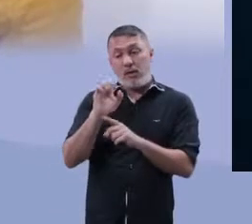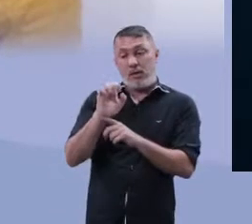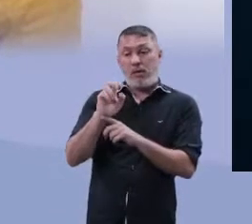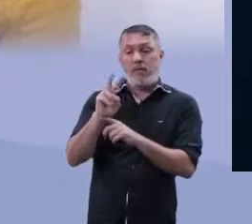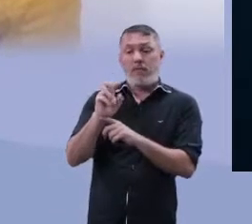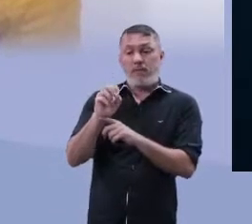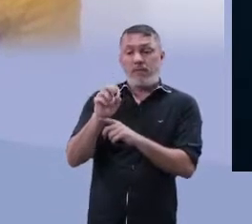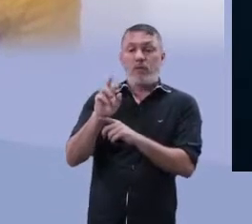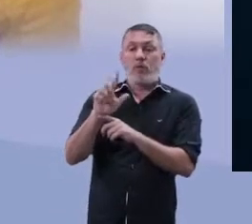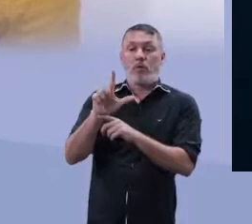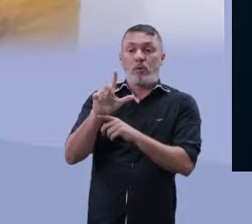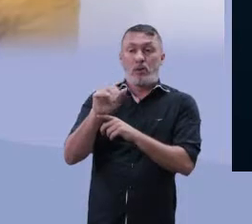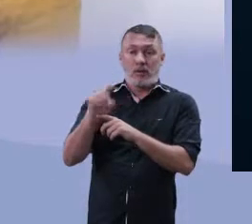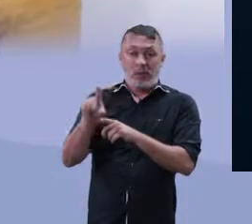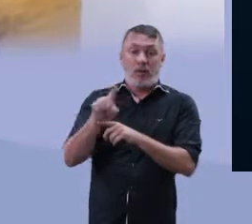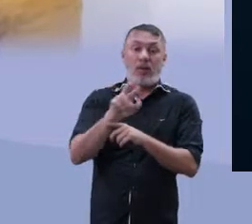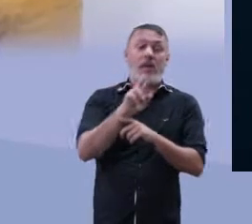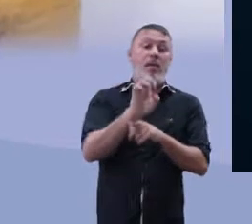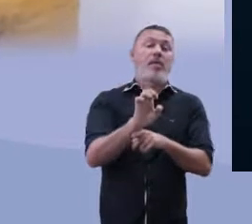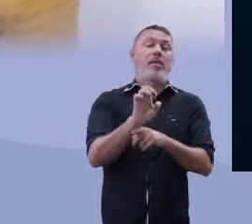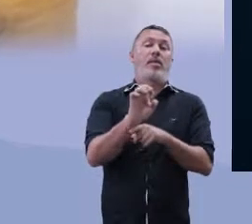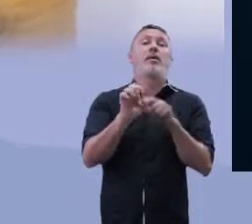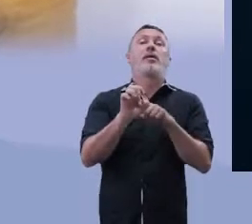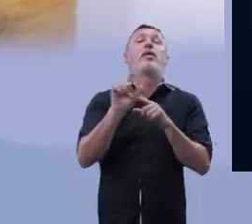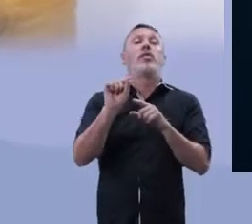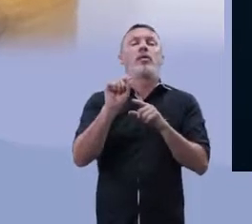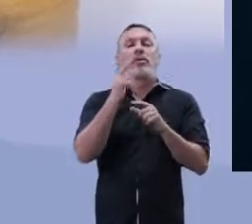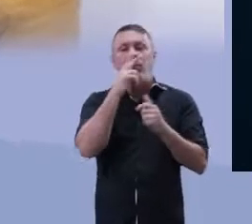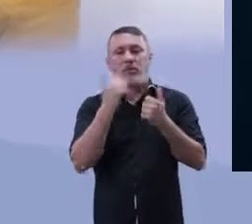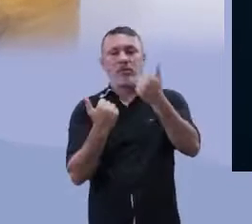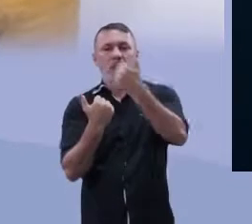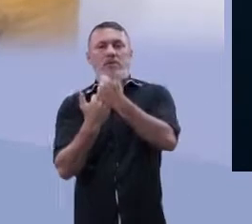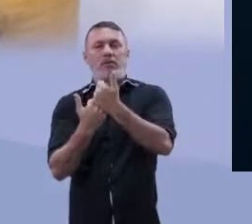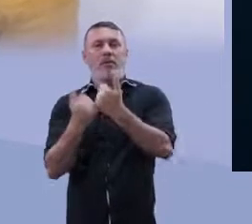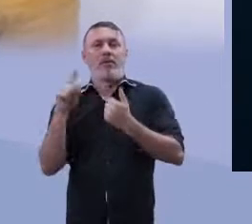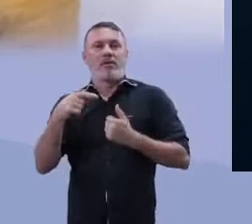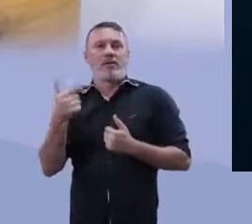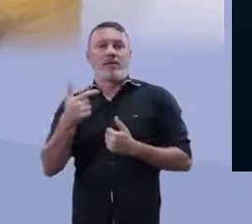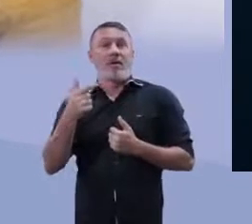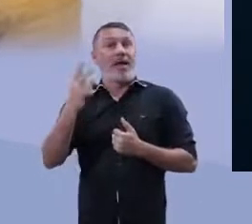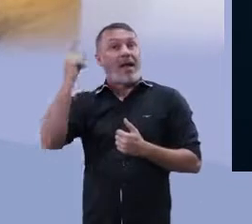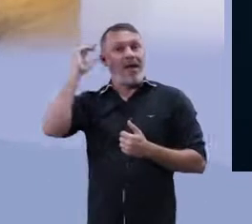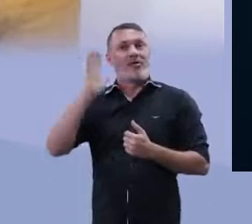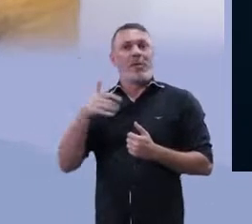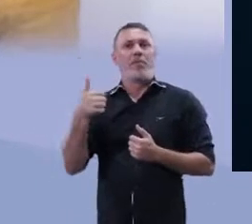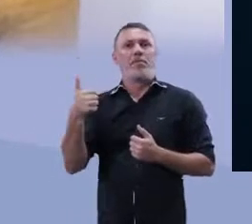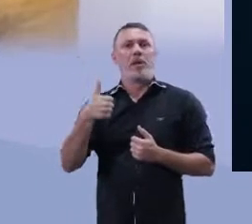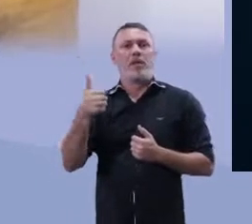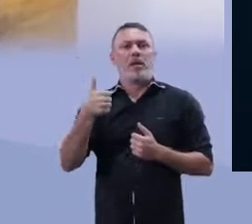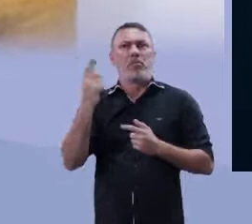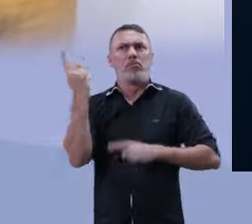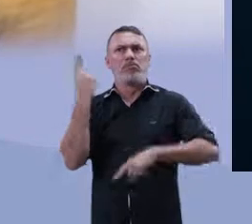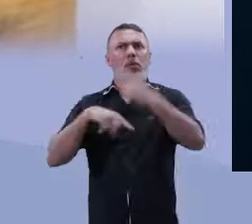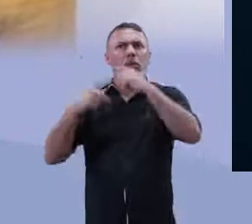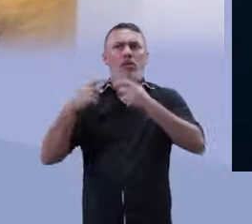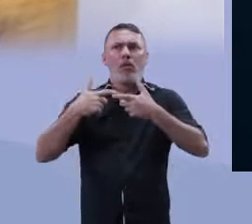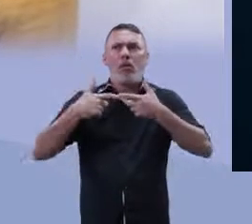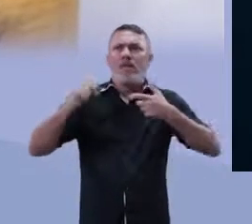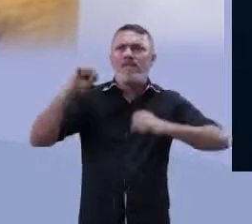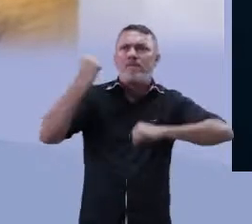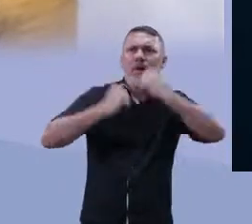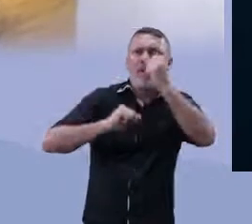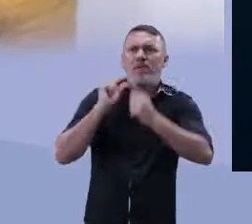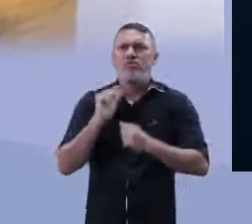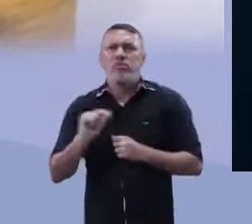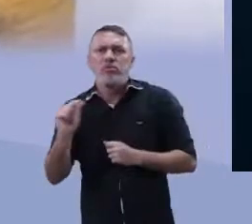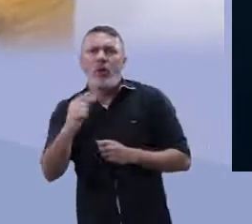evoluiu. Então, nesse contexto, a segunda revolução industrial foi quando aquela evolução da primeira, né, daquele primeiro processo